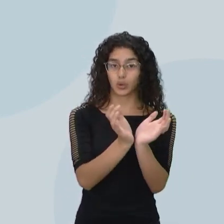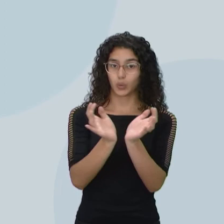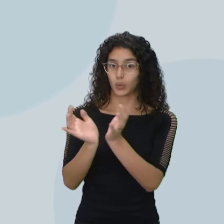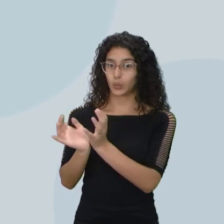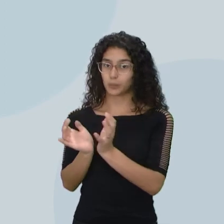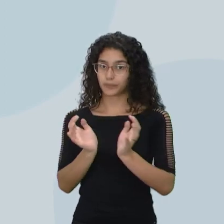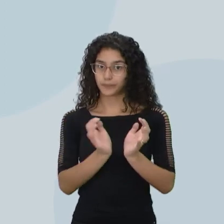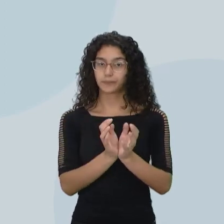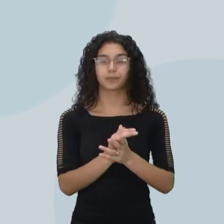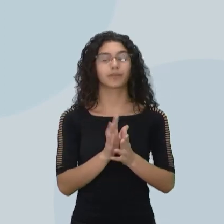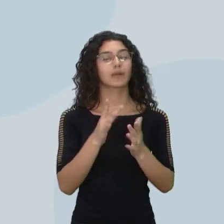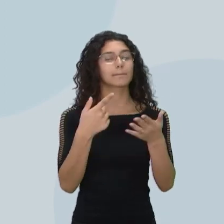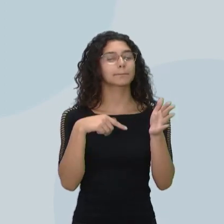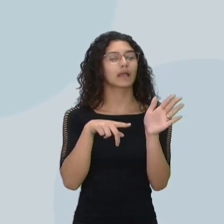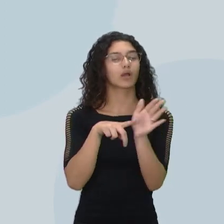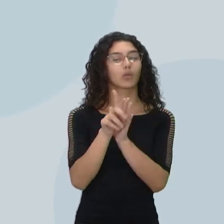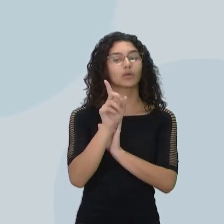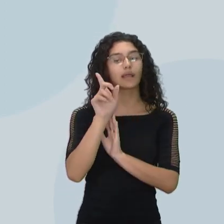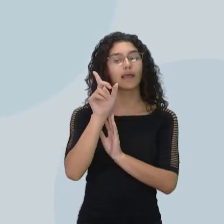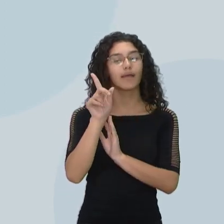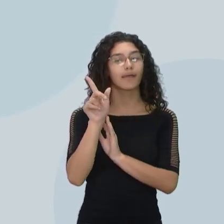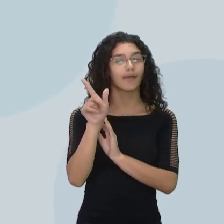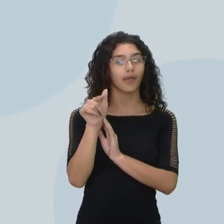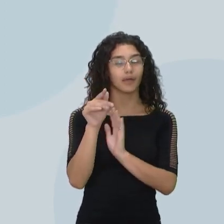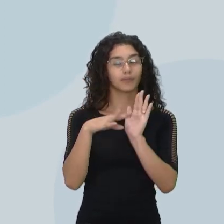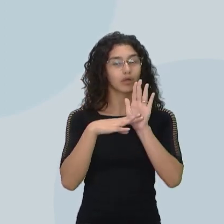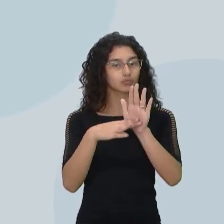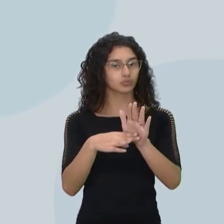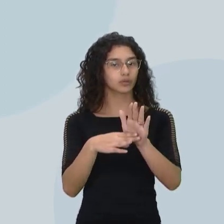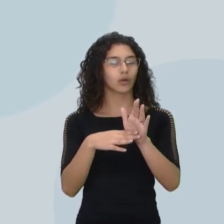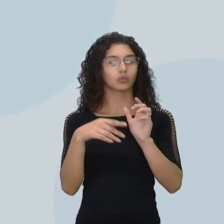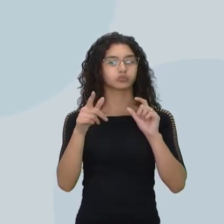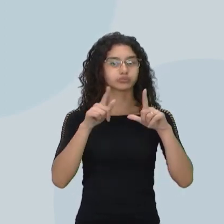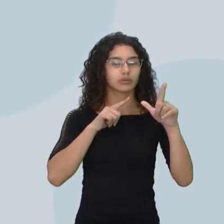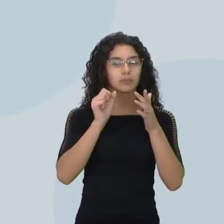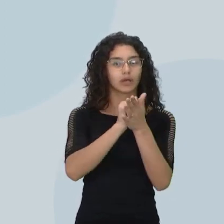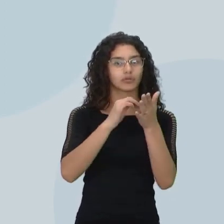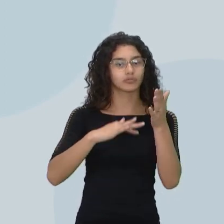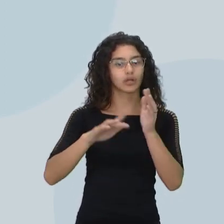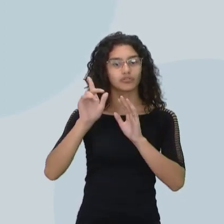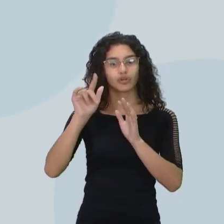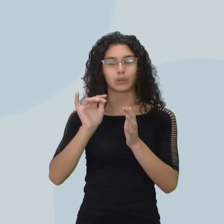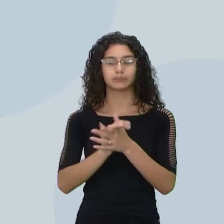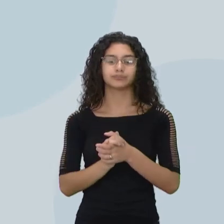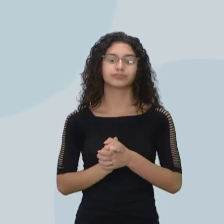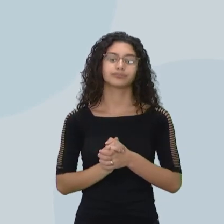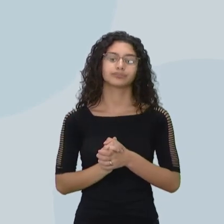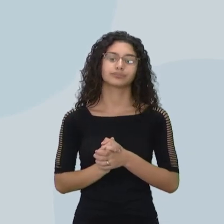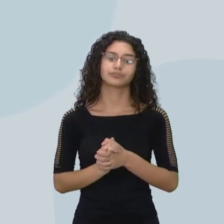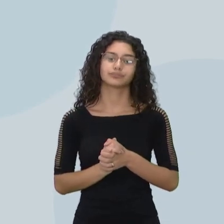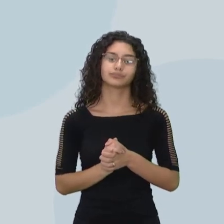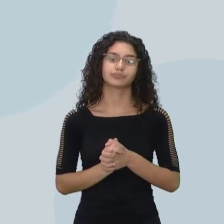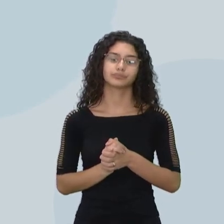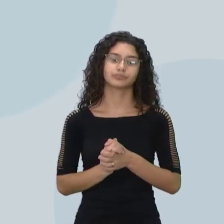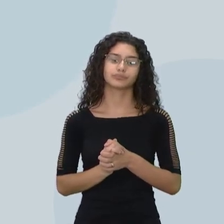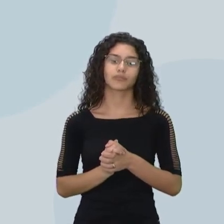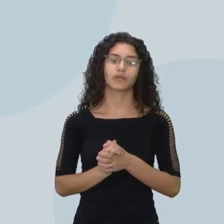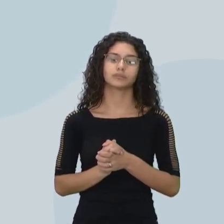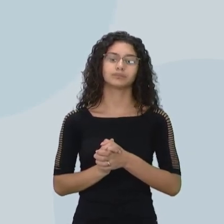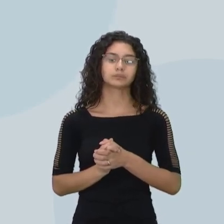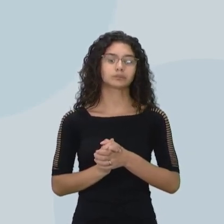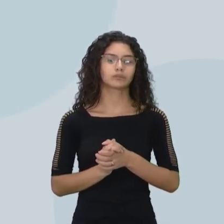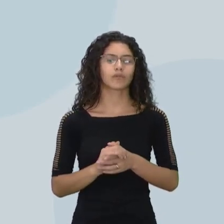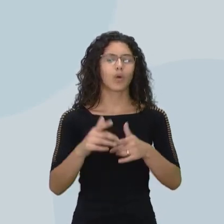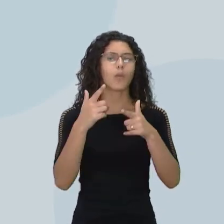grupos, e a questão que vai orientar esse trabalho, essa atividade é a seguinte: como eu